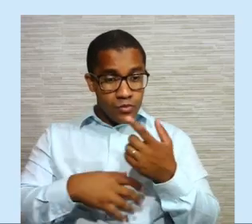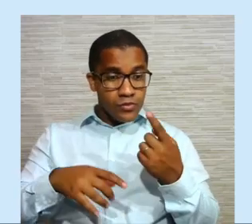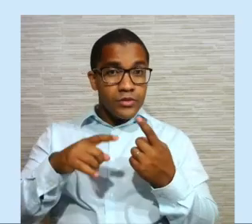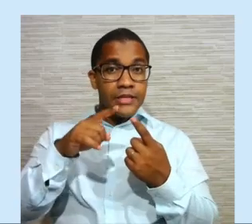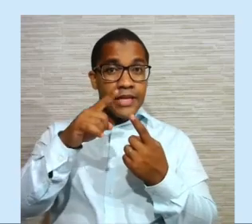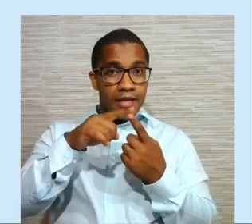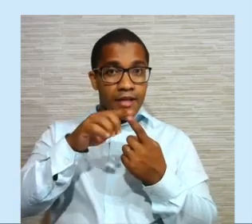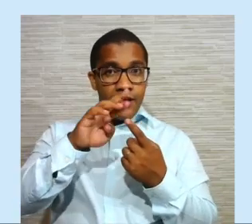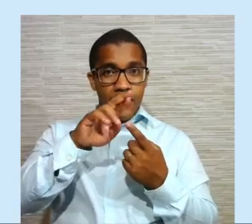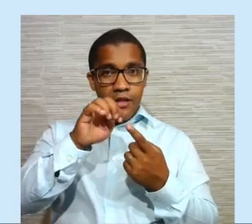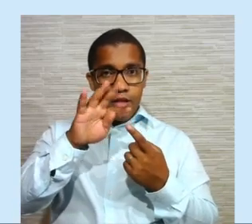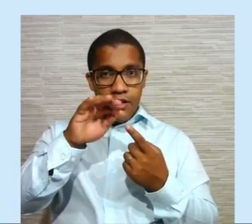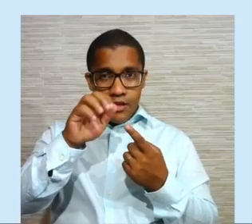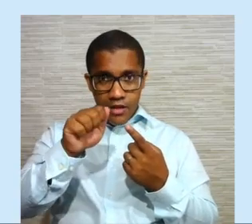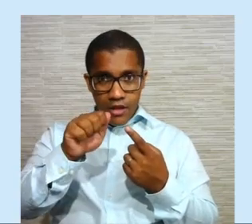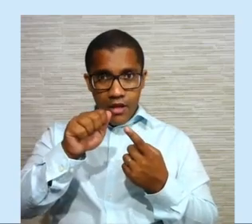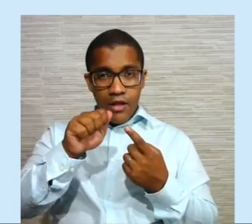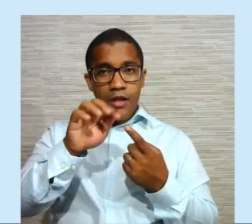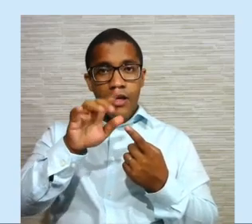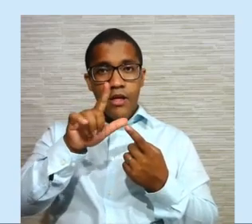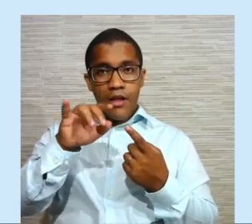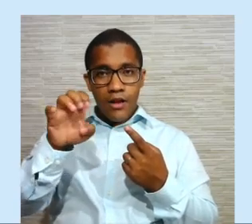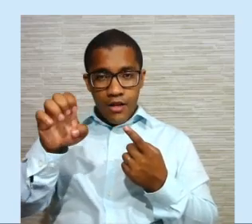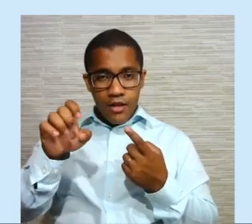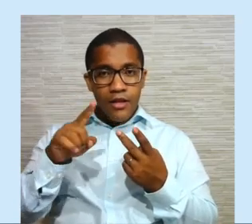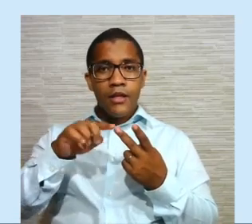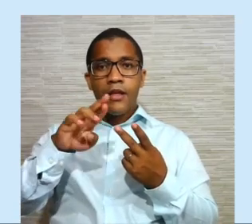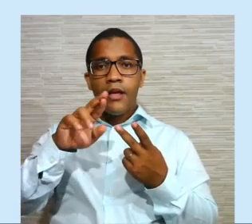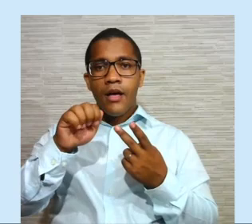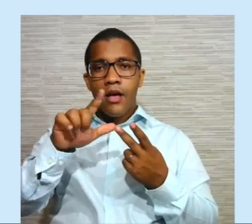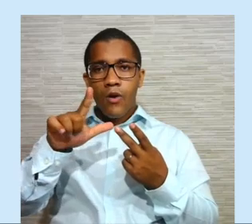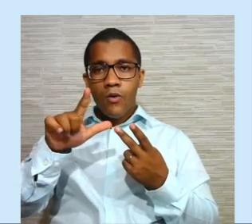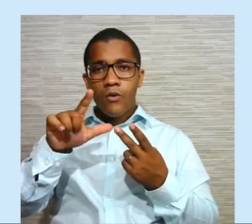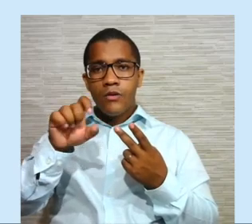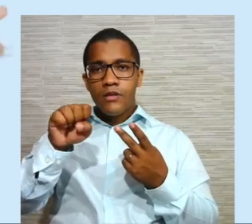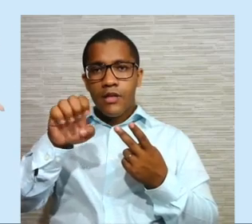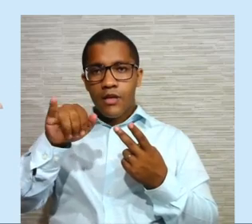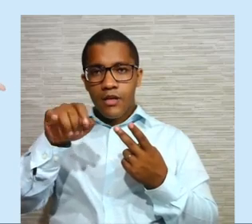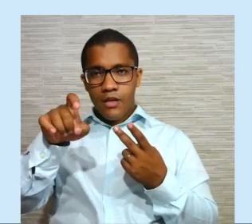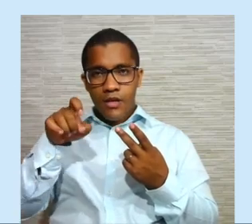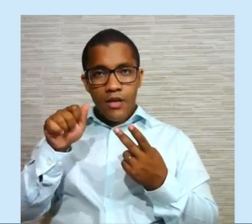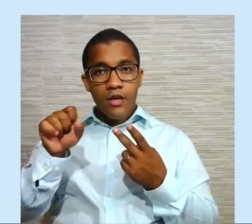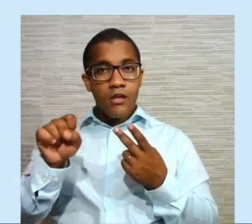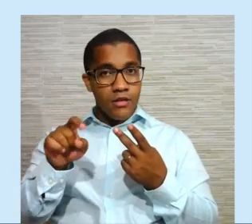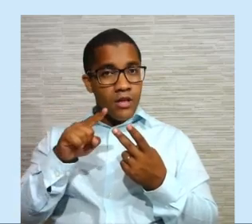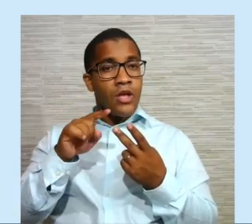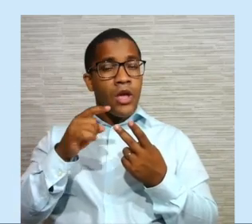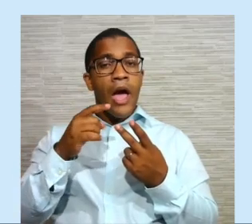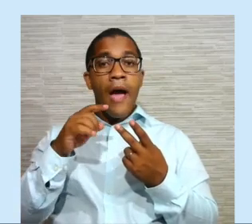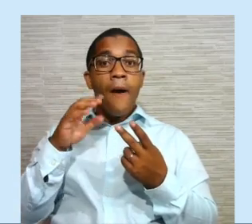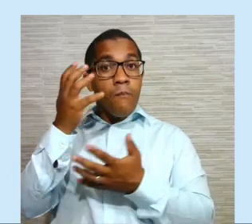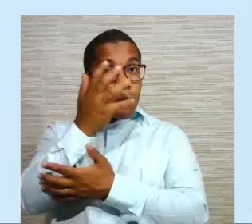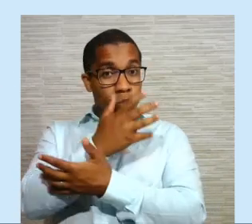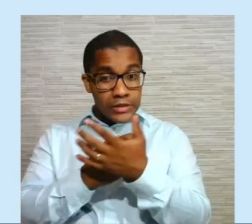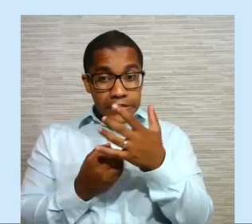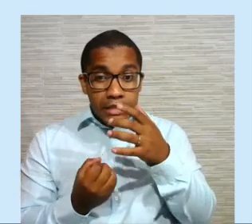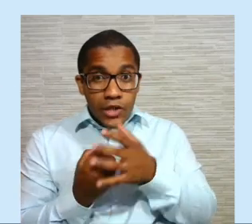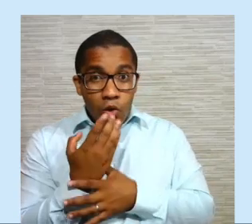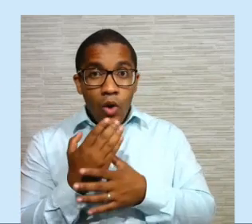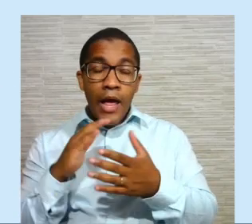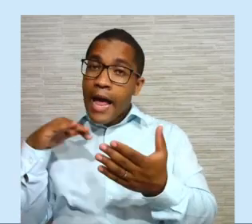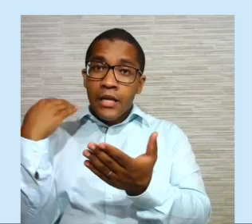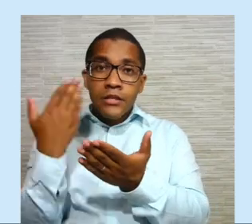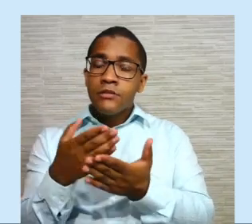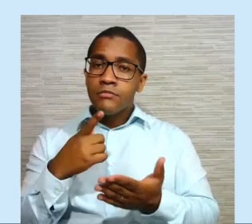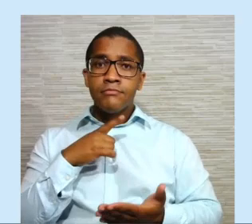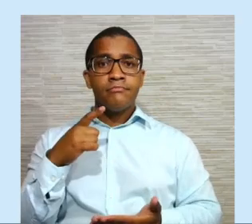Seixas, ainda hoje, são bastante conhecidas pelo público, são bastante escutadas, né? E